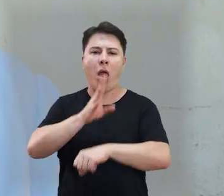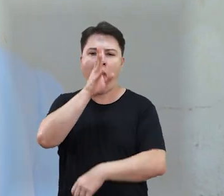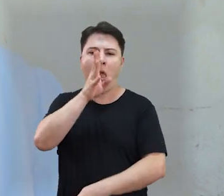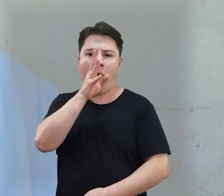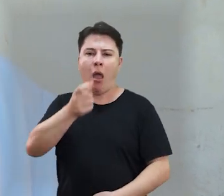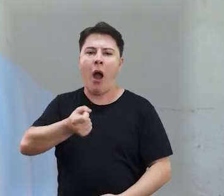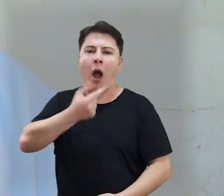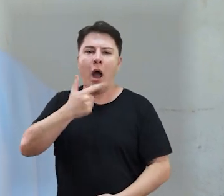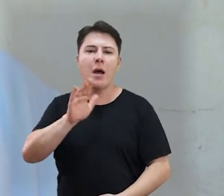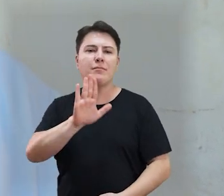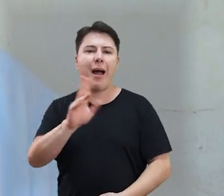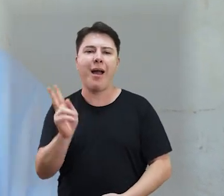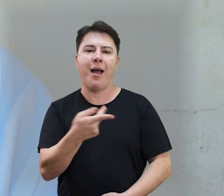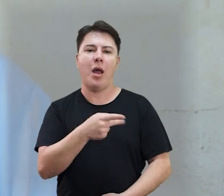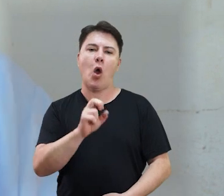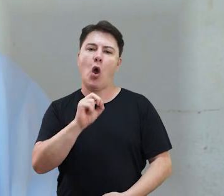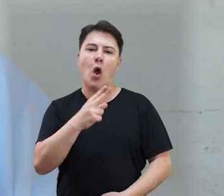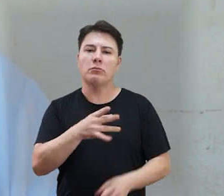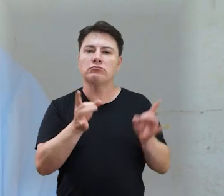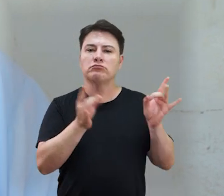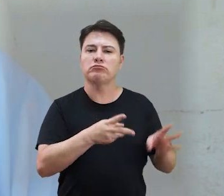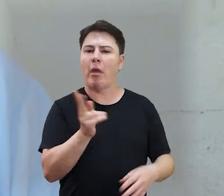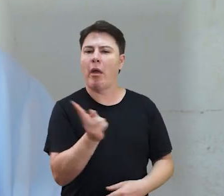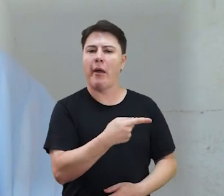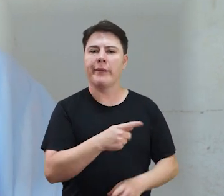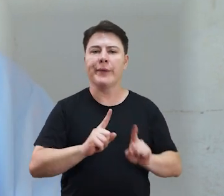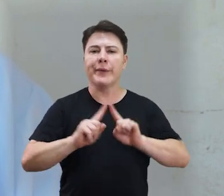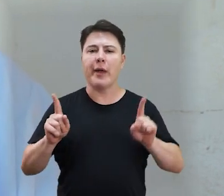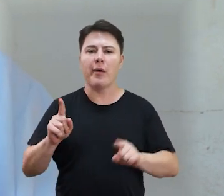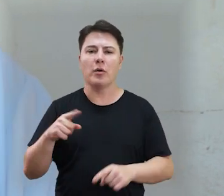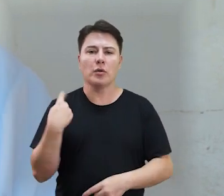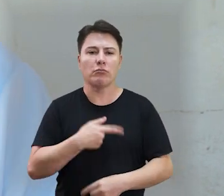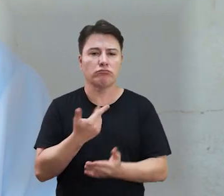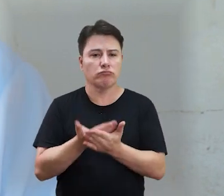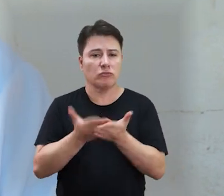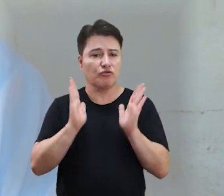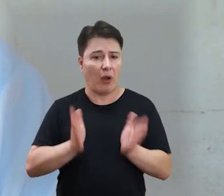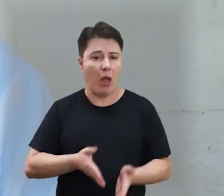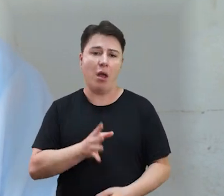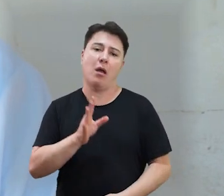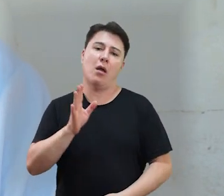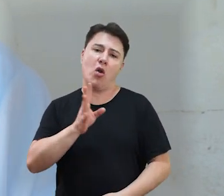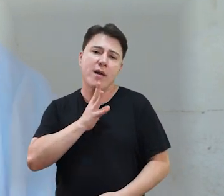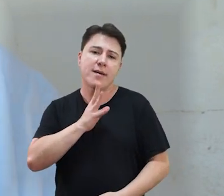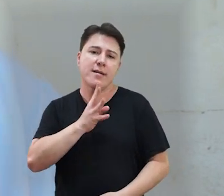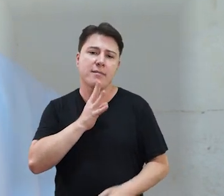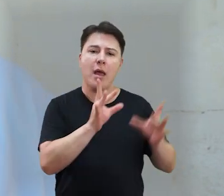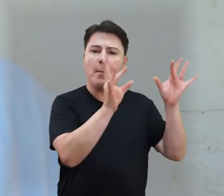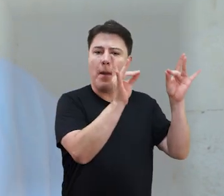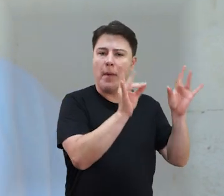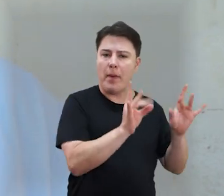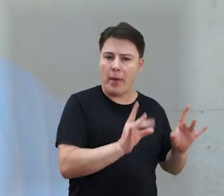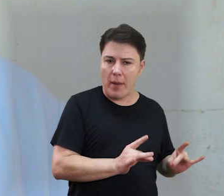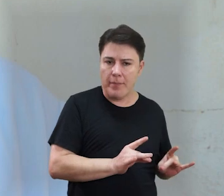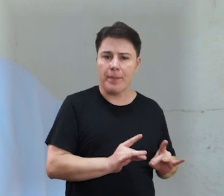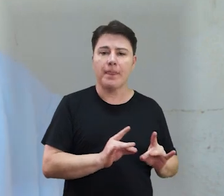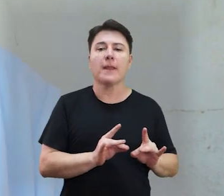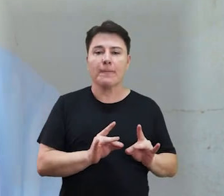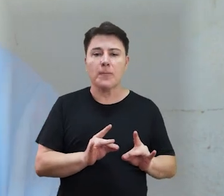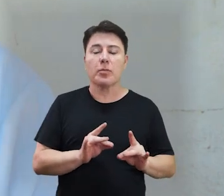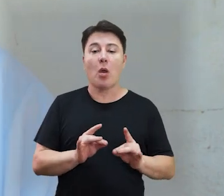informações orientar é muito legal porque o paciente às vezes ele faz uso incorreto de um medicamento ou ele descarta